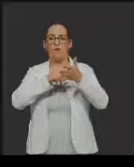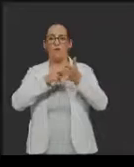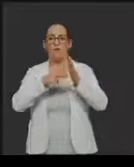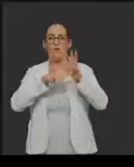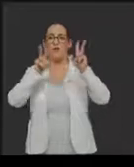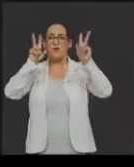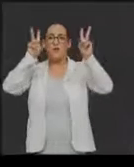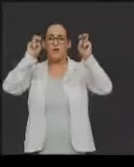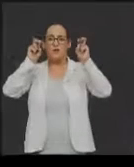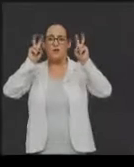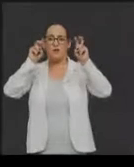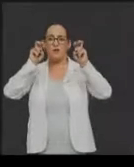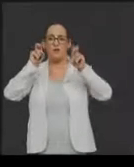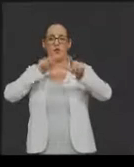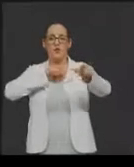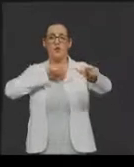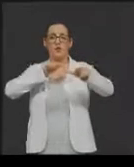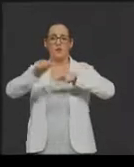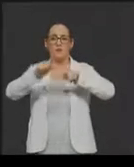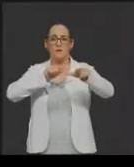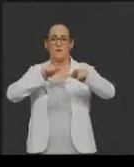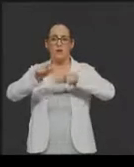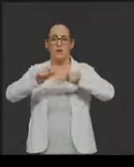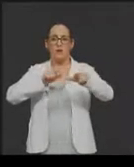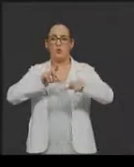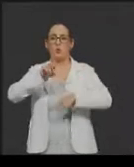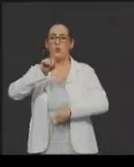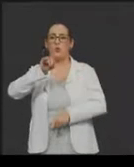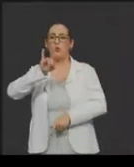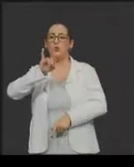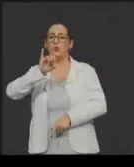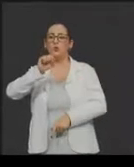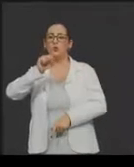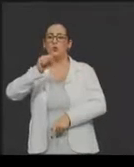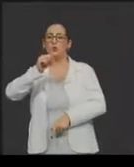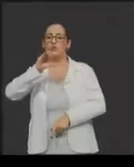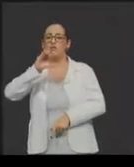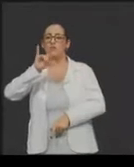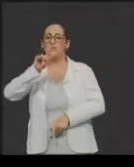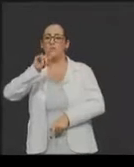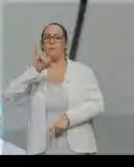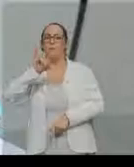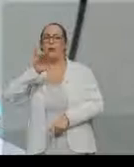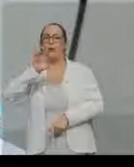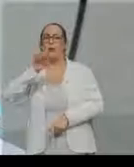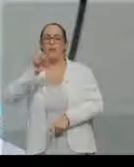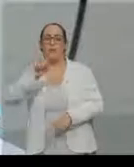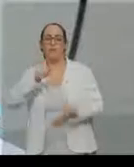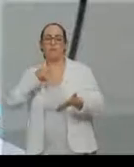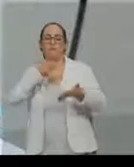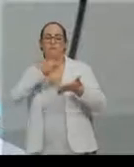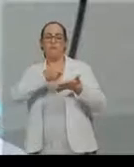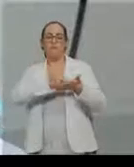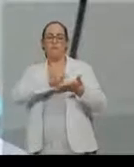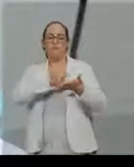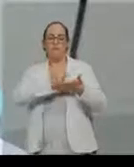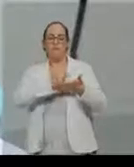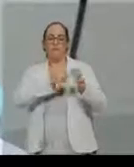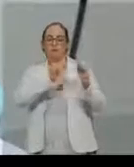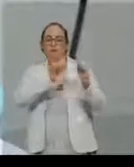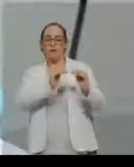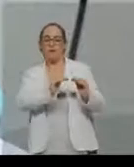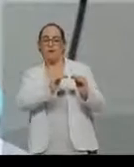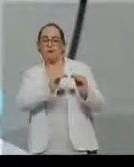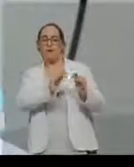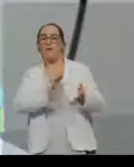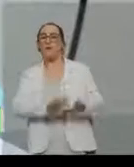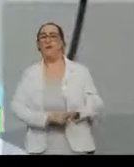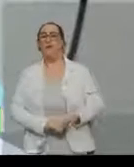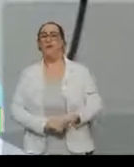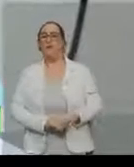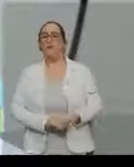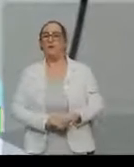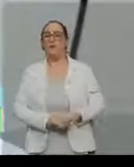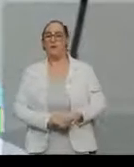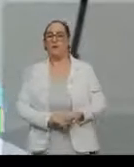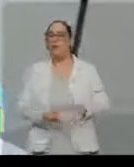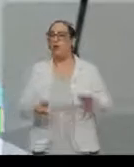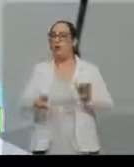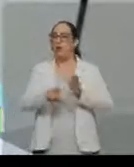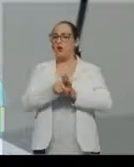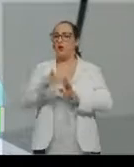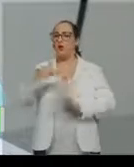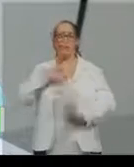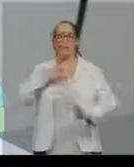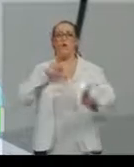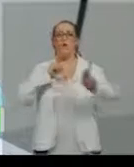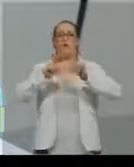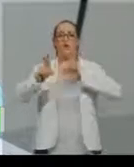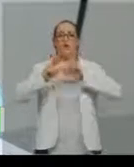que significa a expressão trabalhador disciplinado? Então, essa expressão está muito relacionada, né, ao desenvolvimento